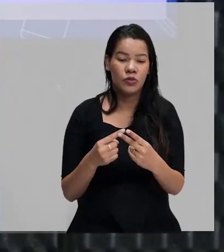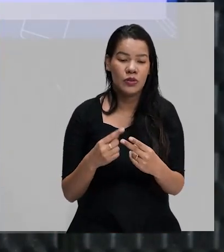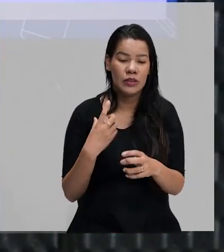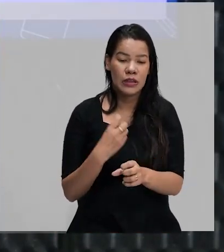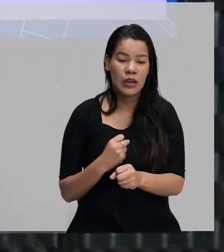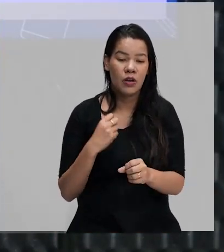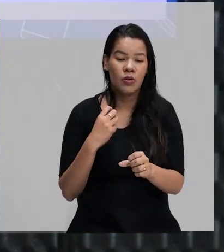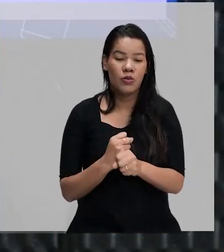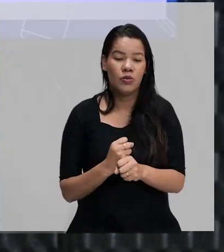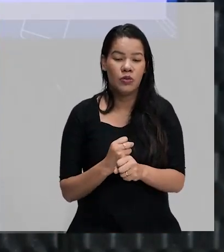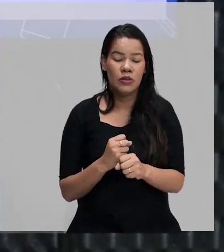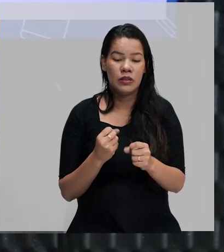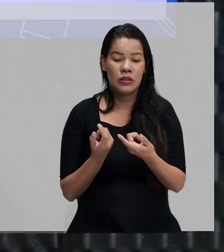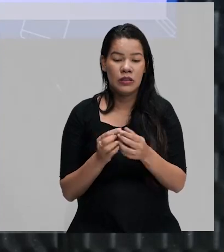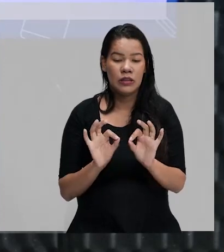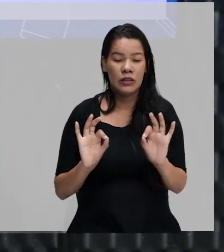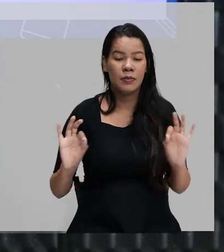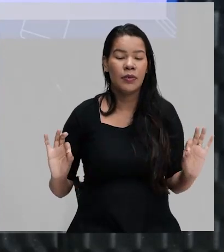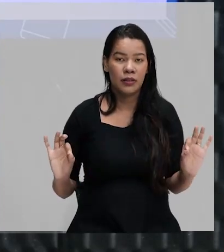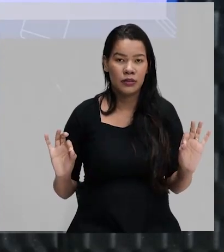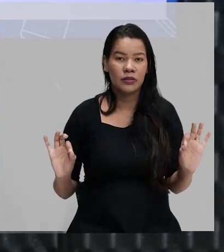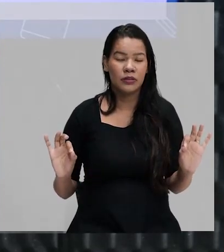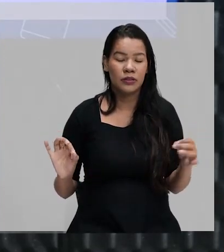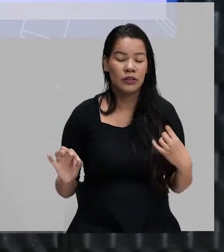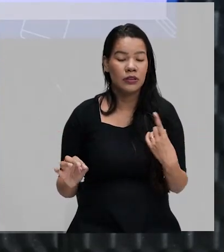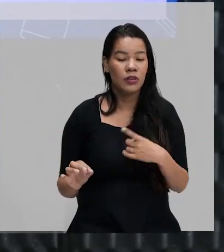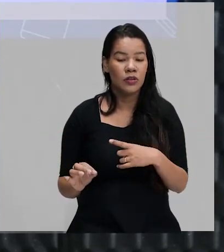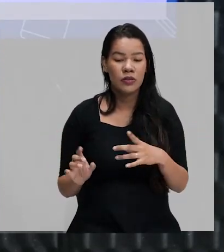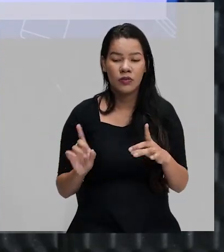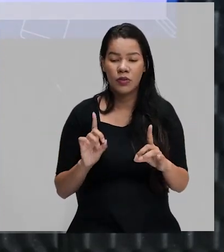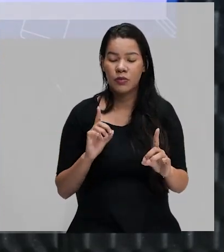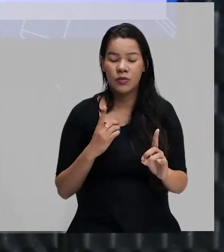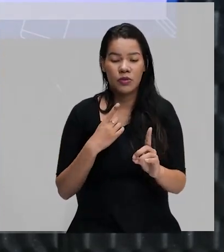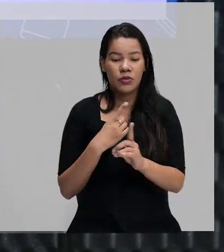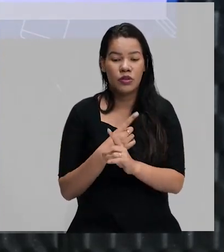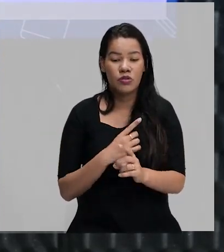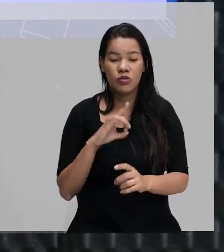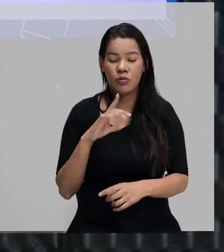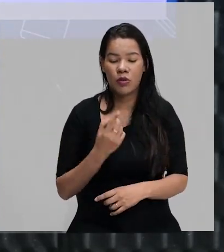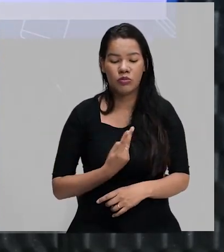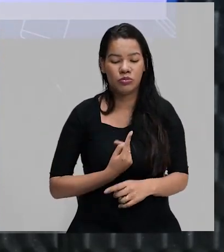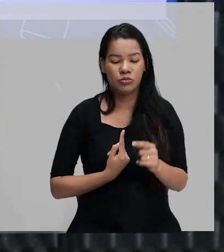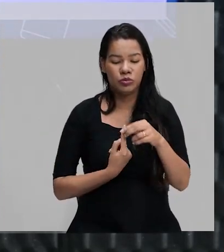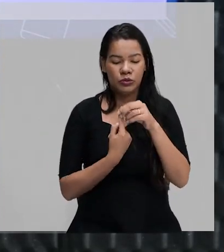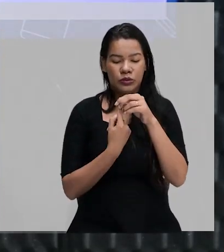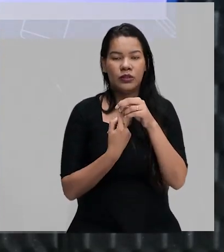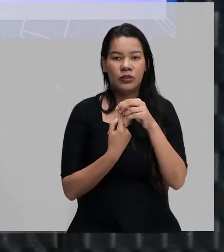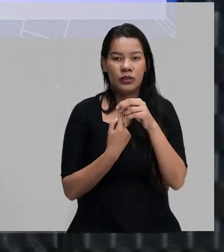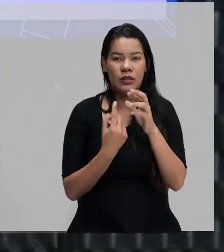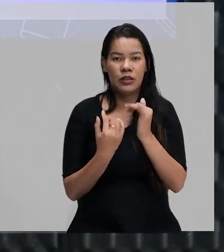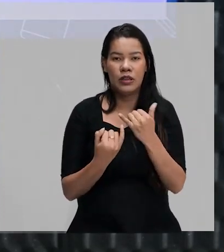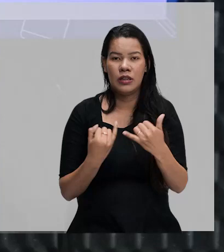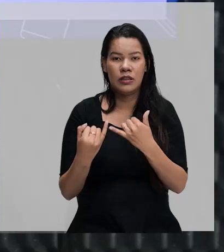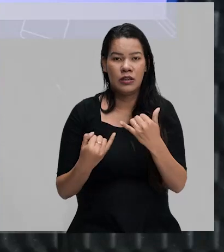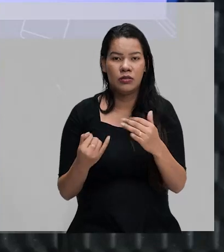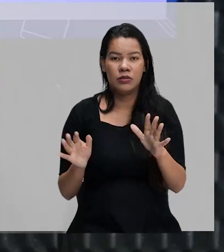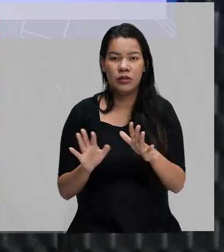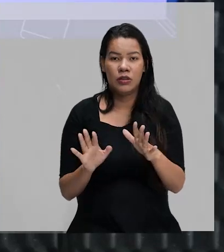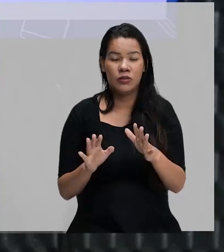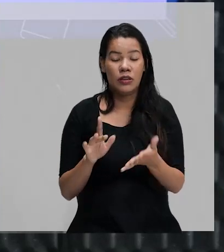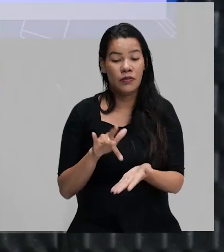separados. Então, nós vamos considerar não uma reação, na verdade, duas reações. Na